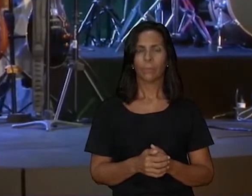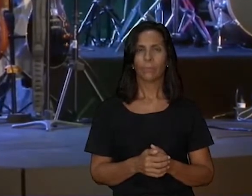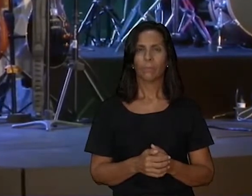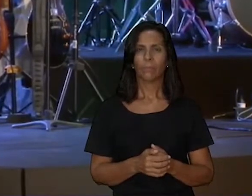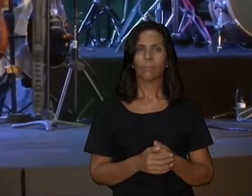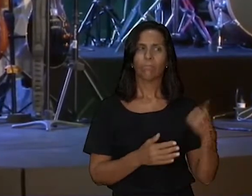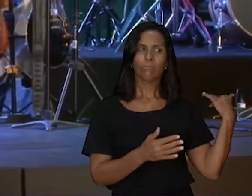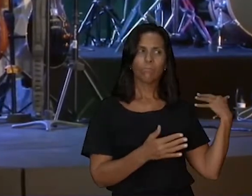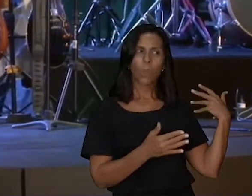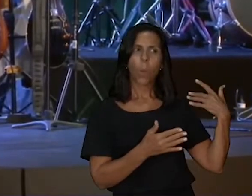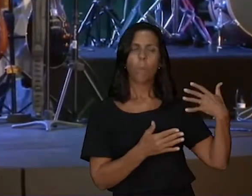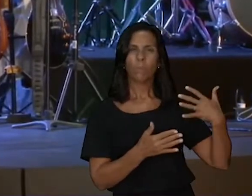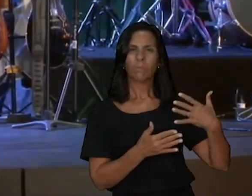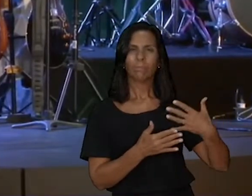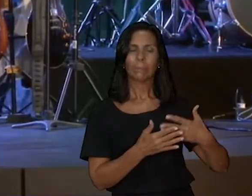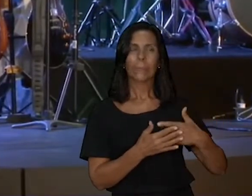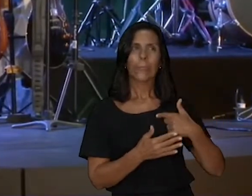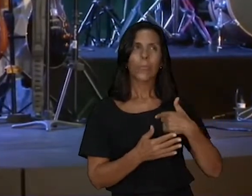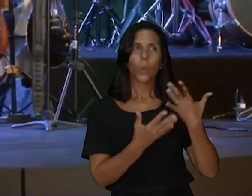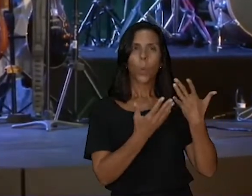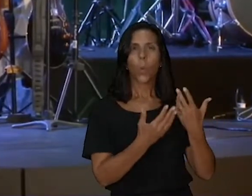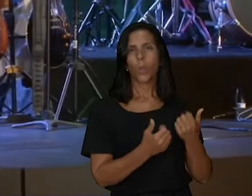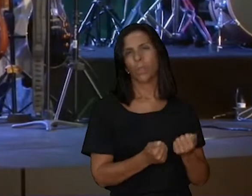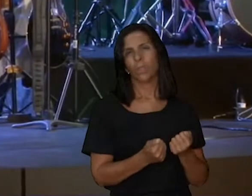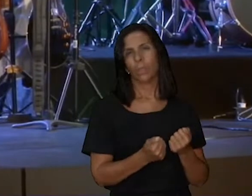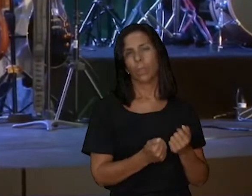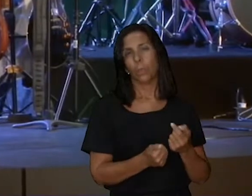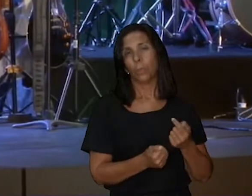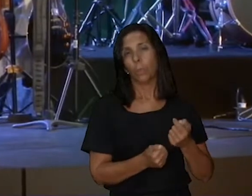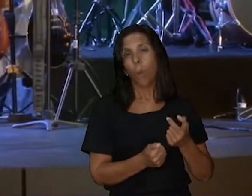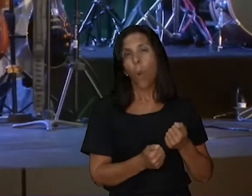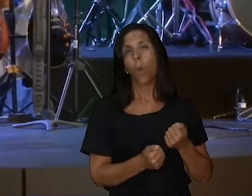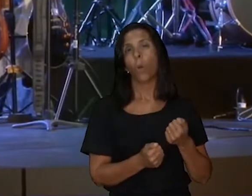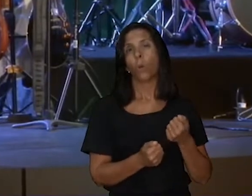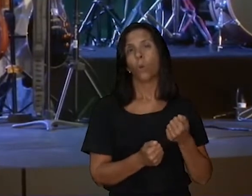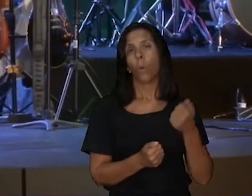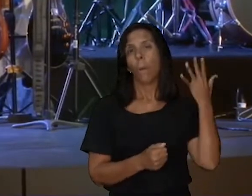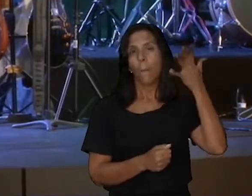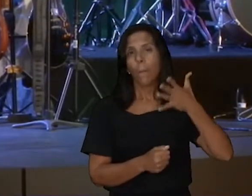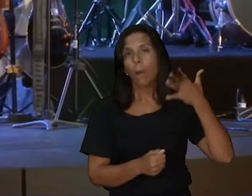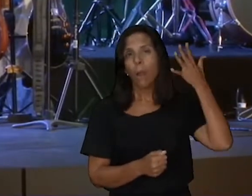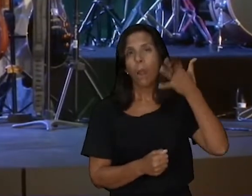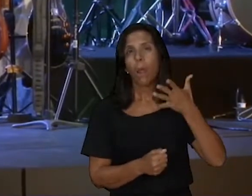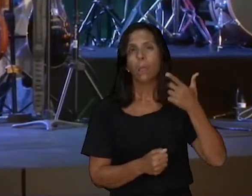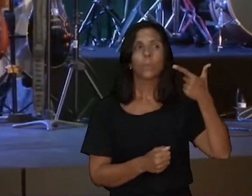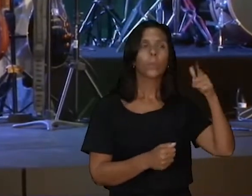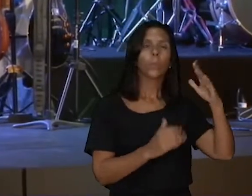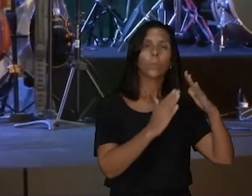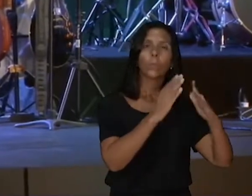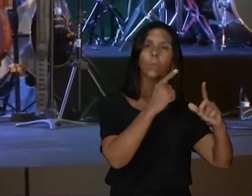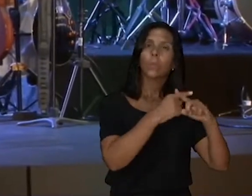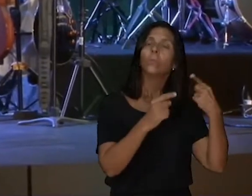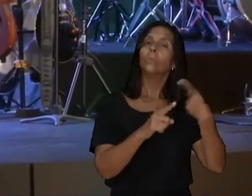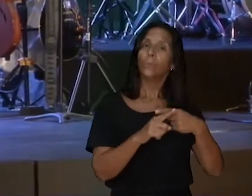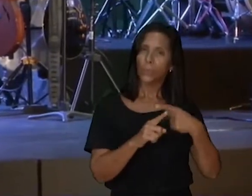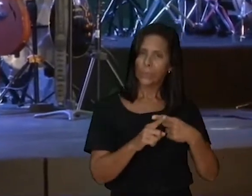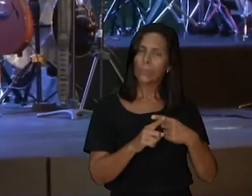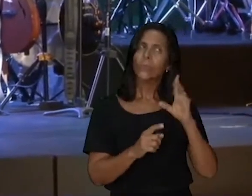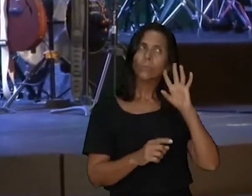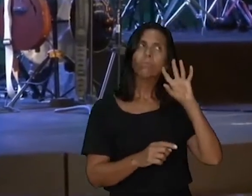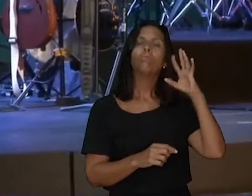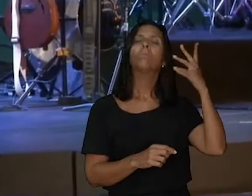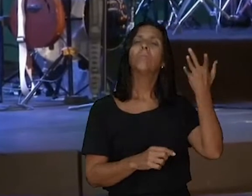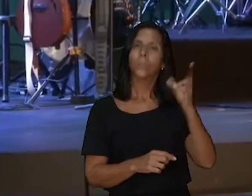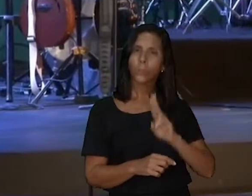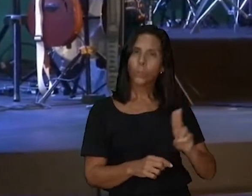e aceitei muito menos convites para pregar em igrejas, porque eu decidi usar o tempo que eu